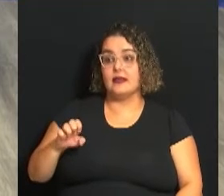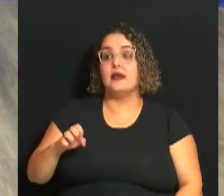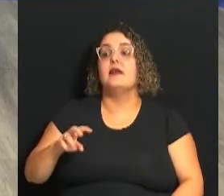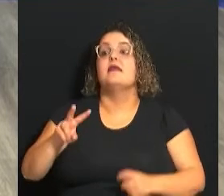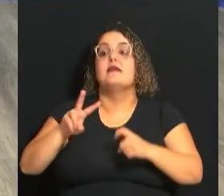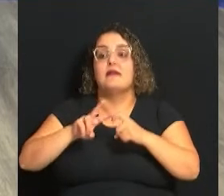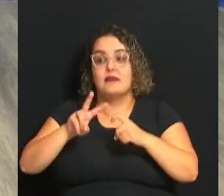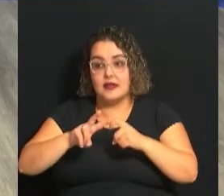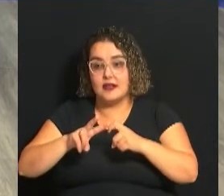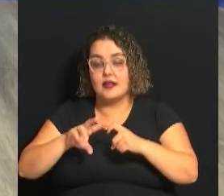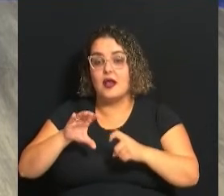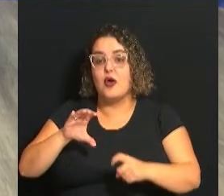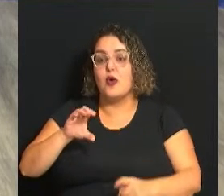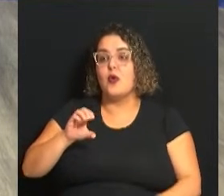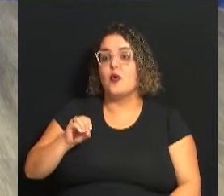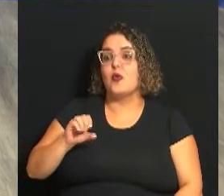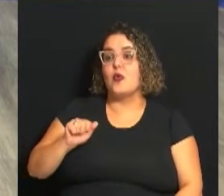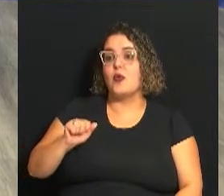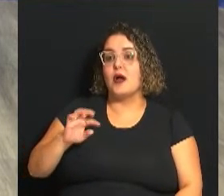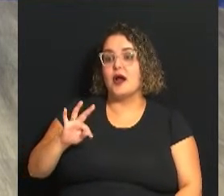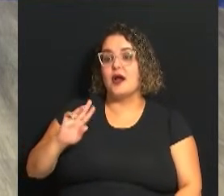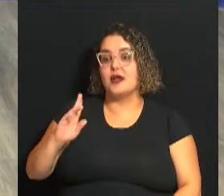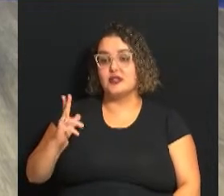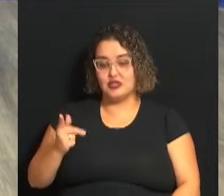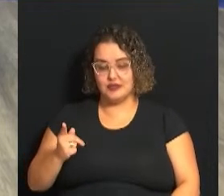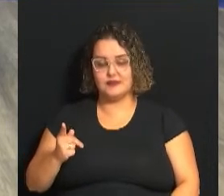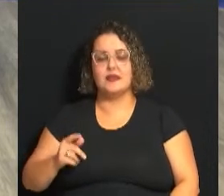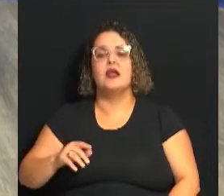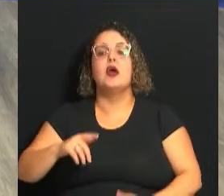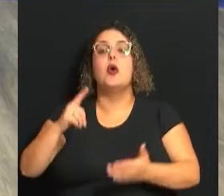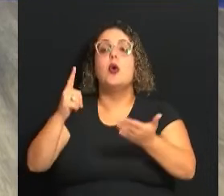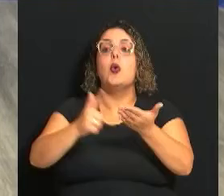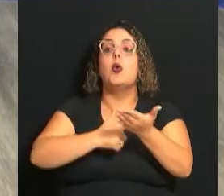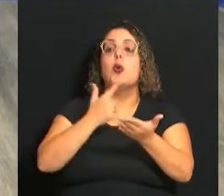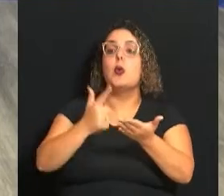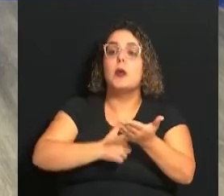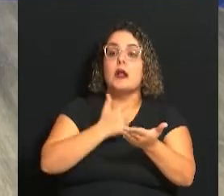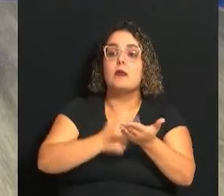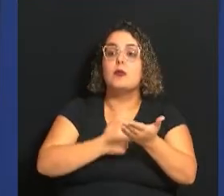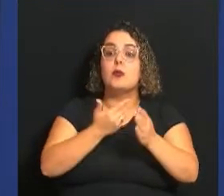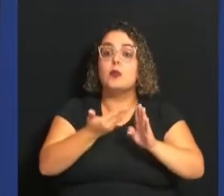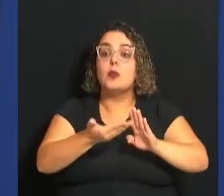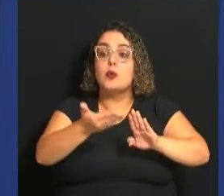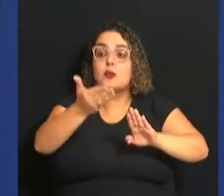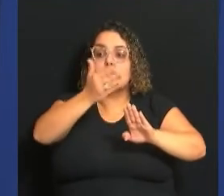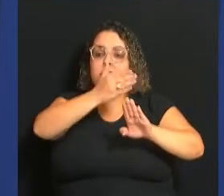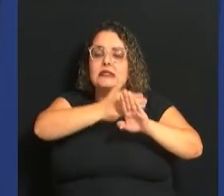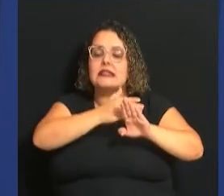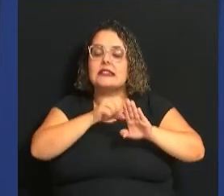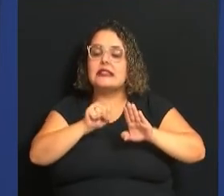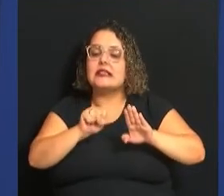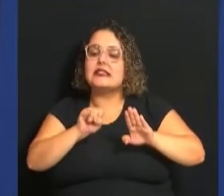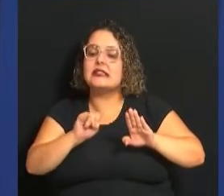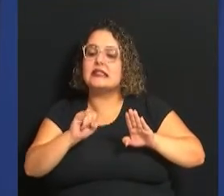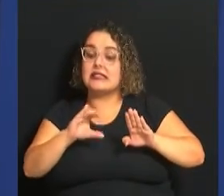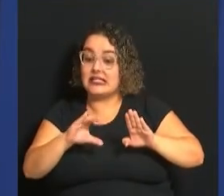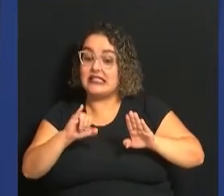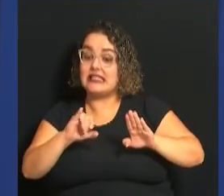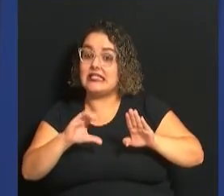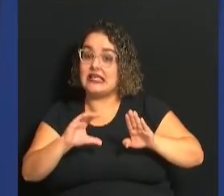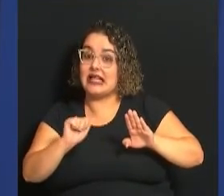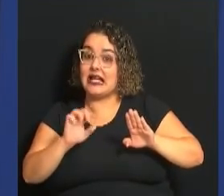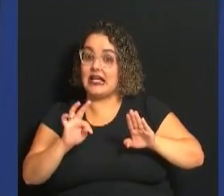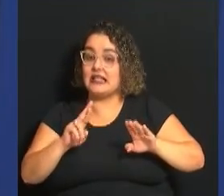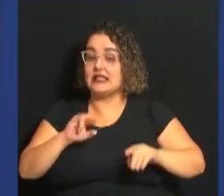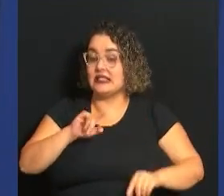também tem um livro. O livro é Por Trás da Cicatriz, onde ela conta a própria história